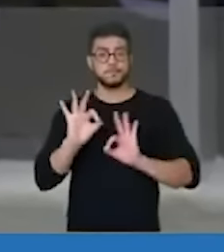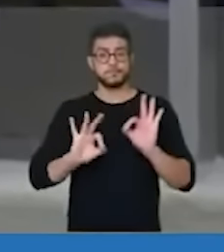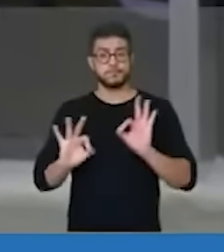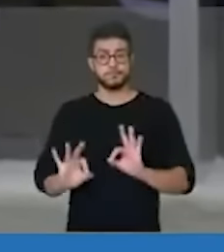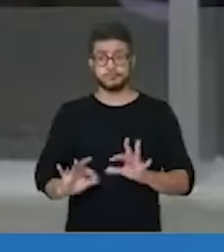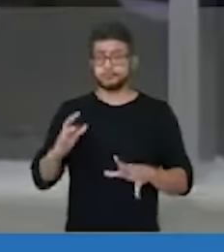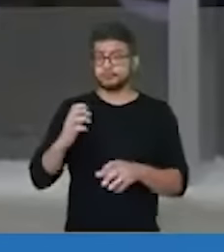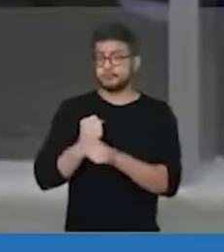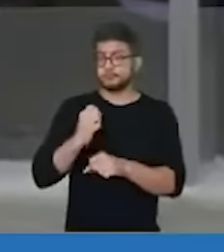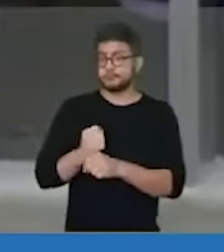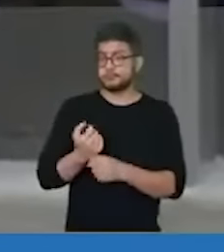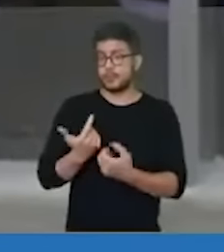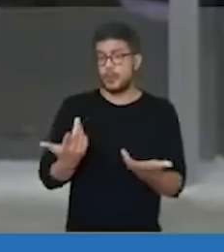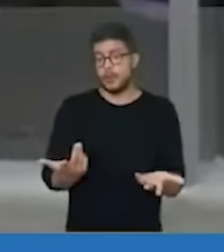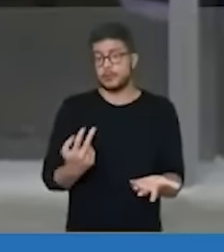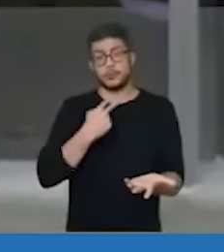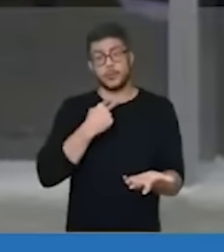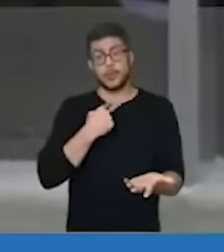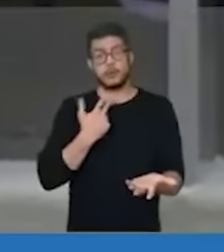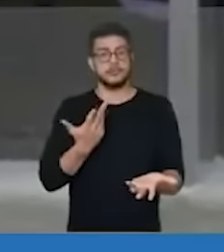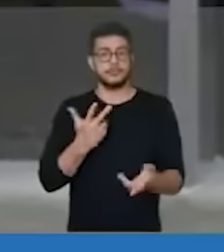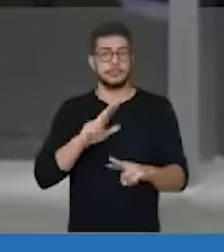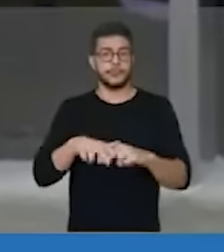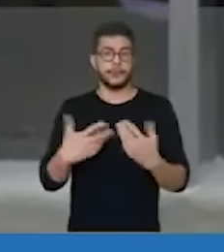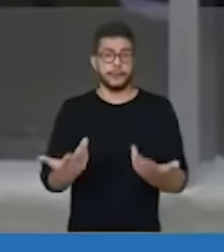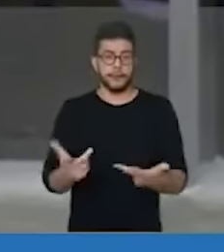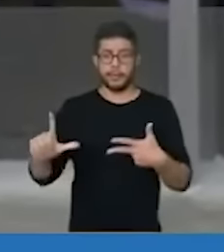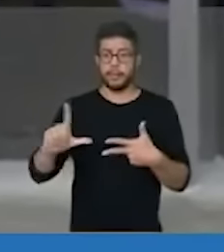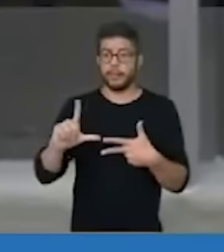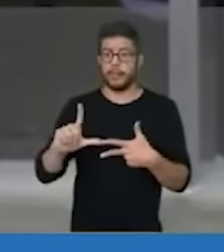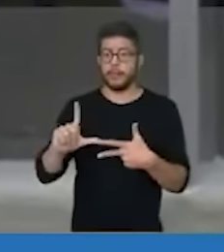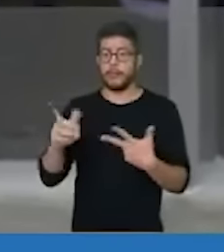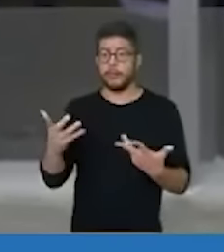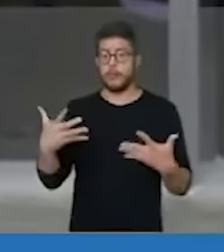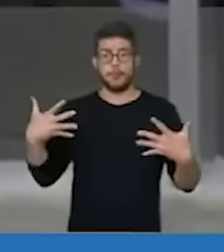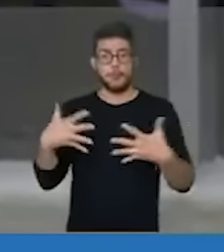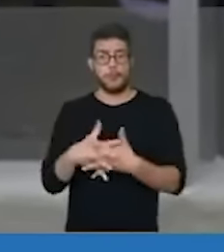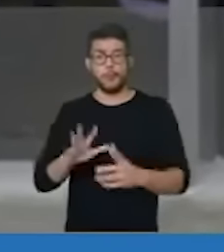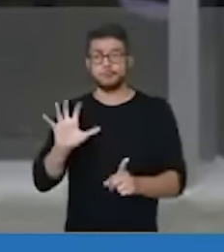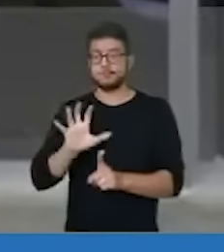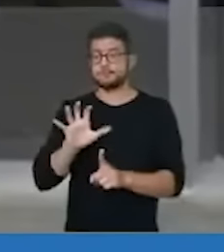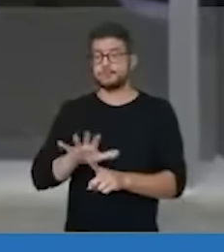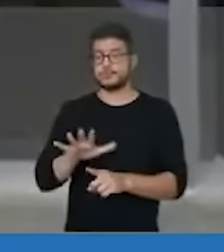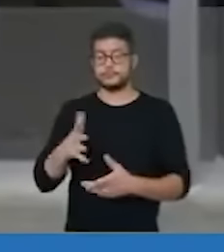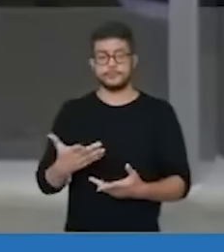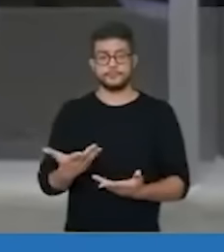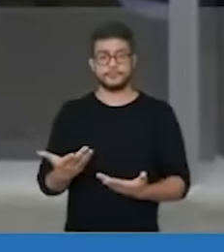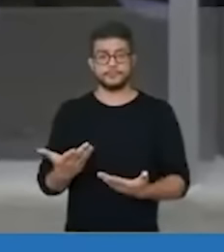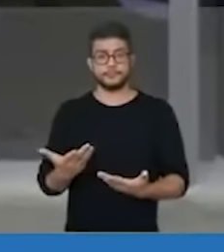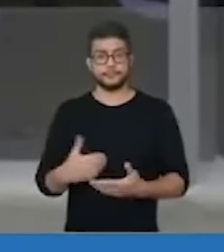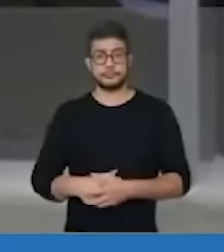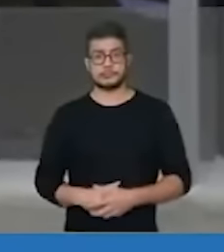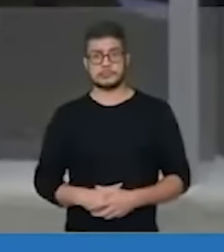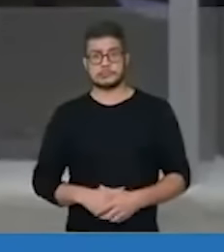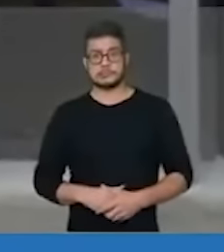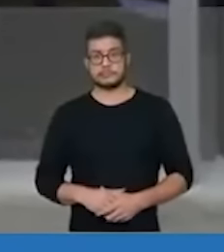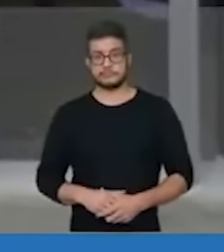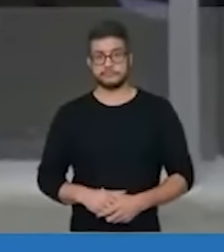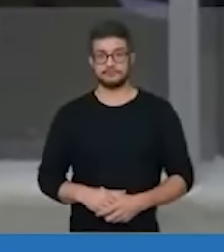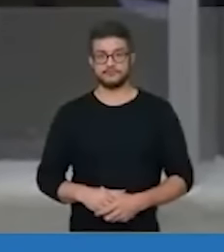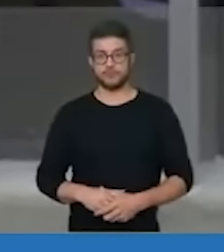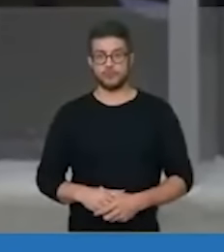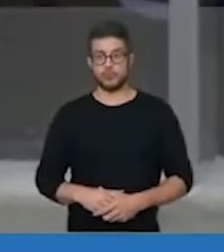orçamento. Isso é uma intromissão do parlamento na questão da divisão de poderes